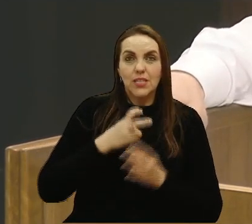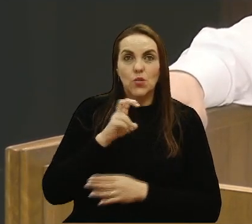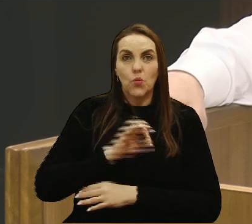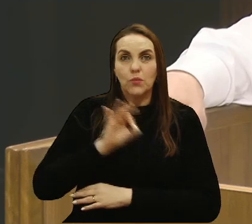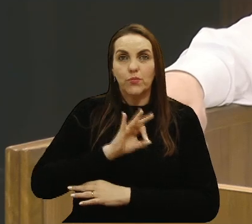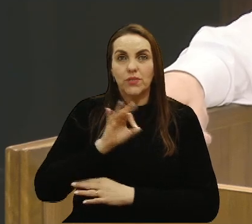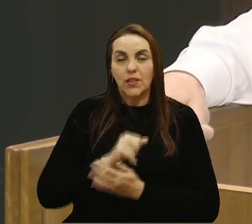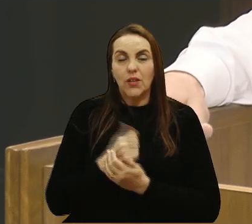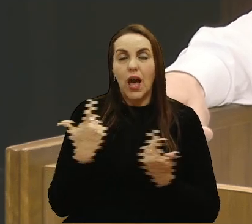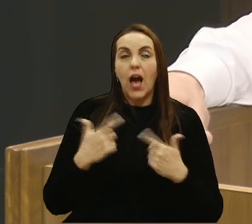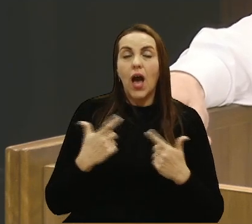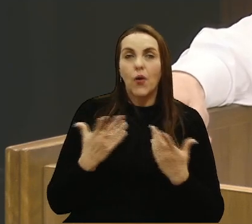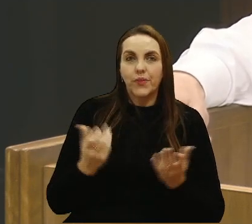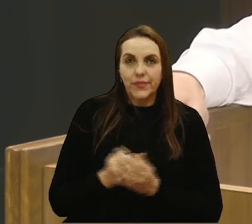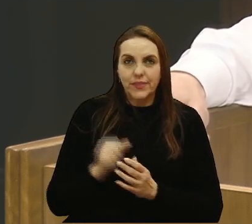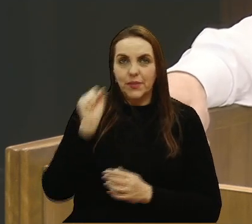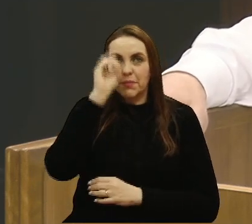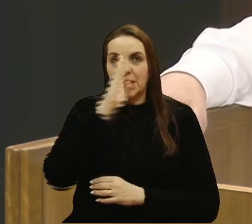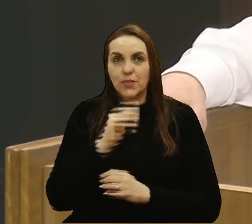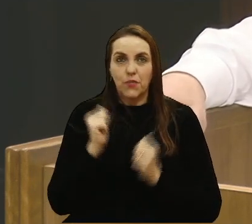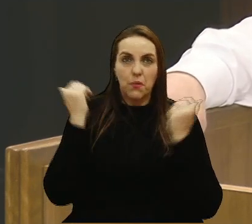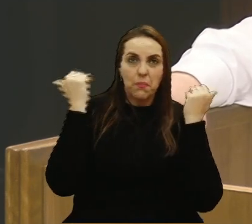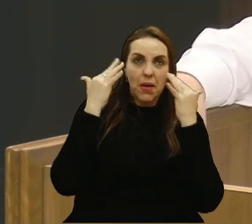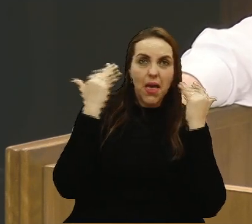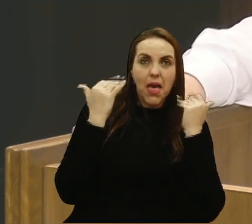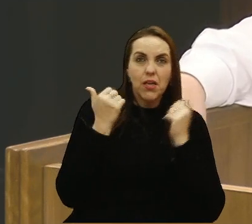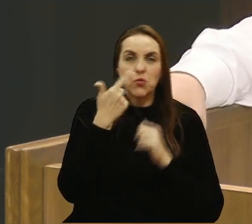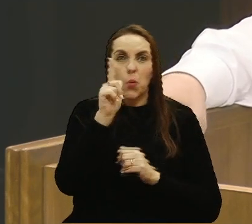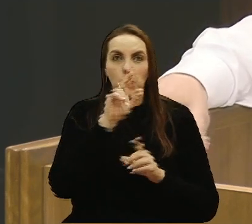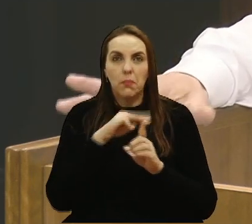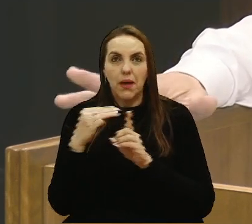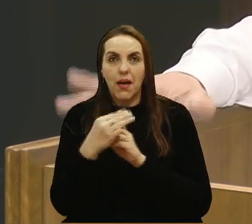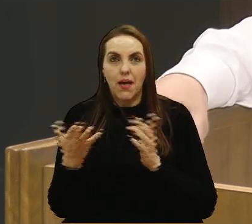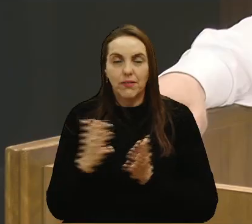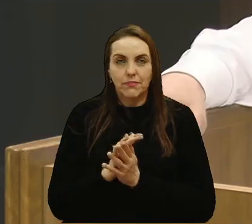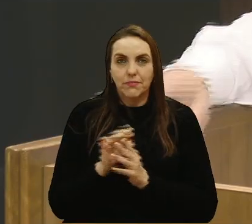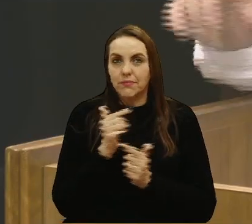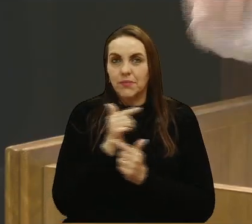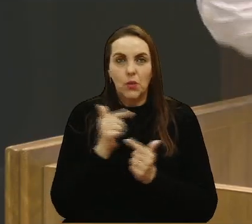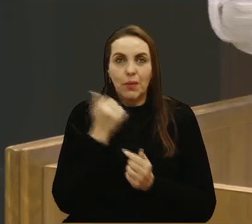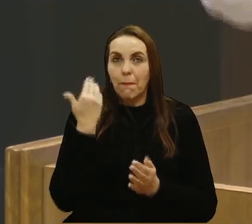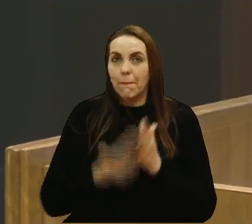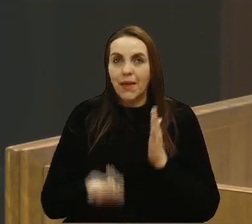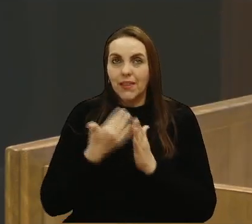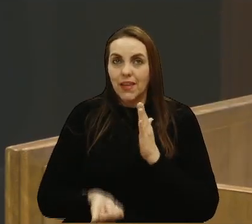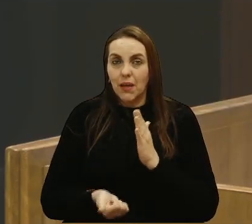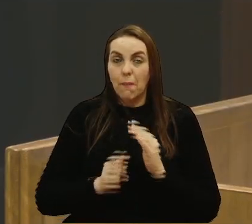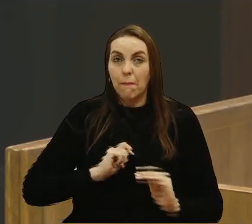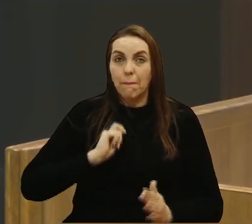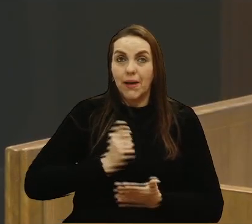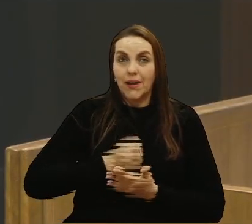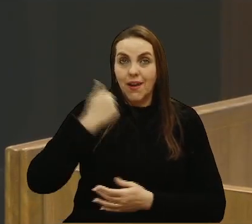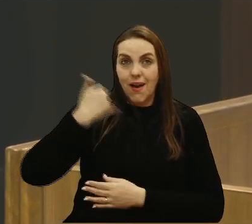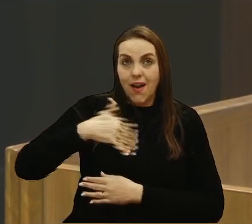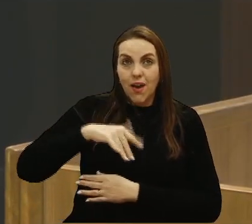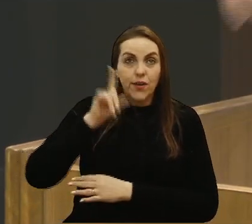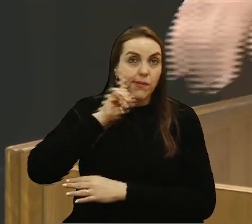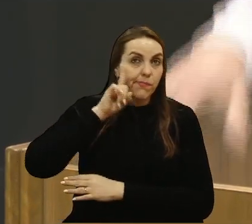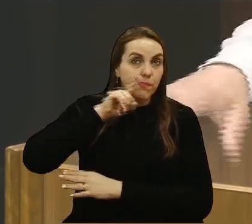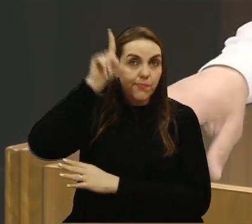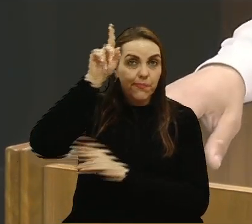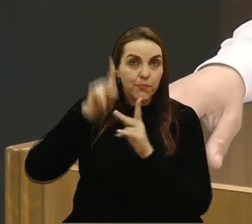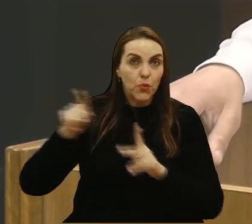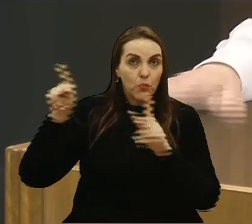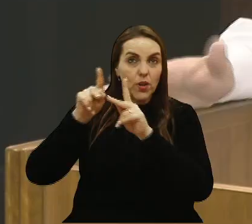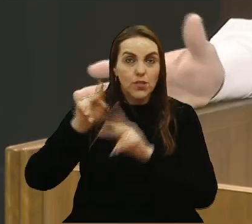para onde o Brasil? O Brasil foi para o México, foi para outros mercados. Não teve perda. Quem está pagando mais caro é o americano devido a essa taxação, não é o